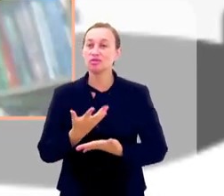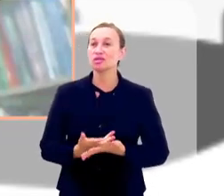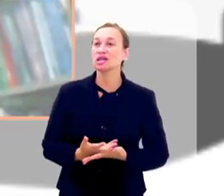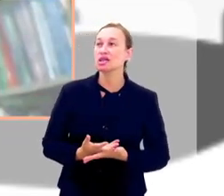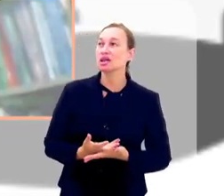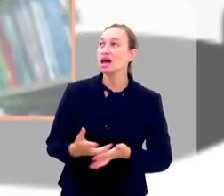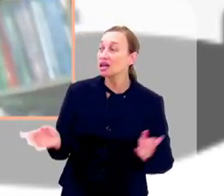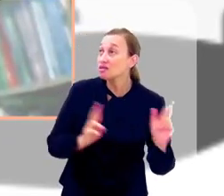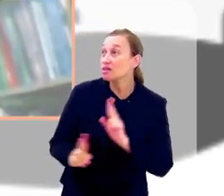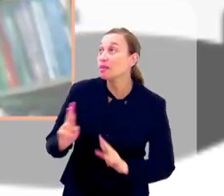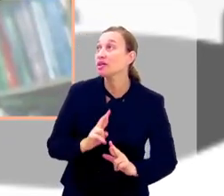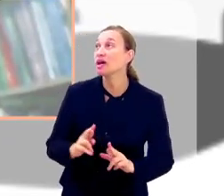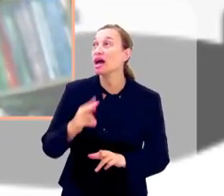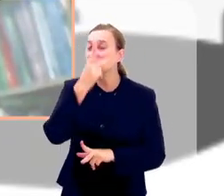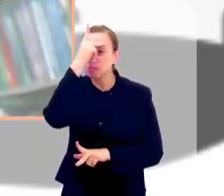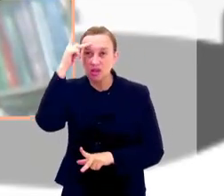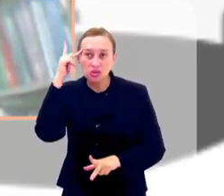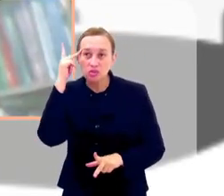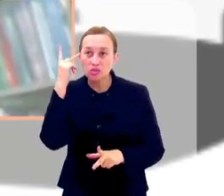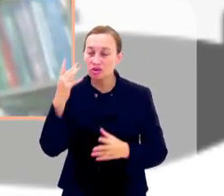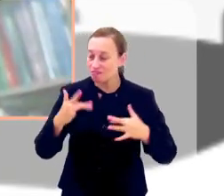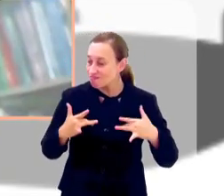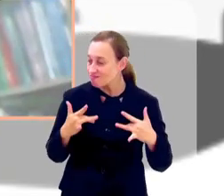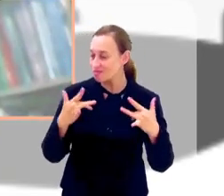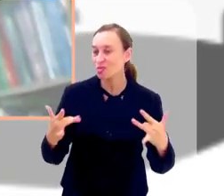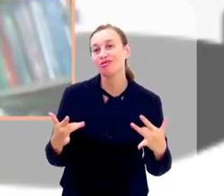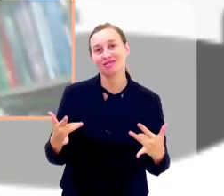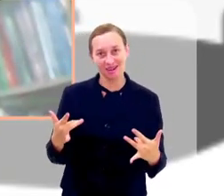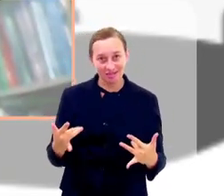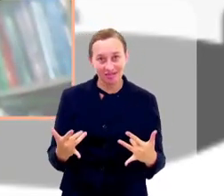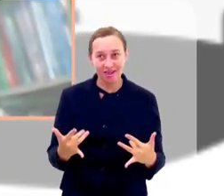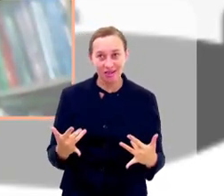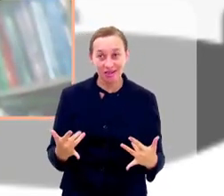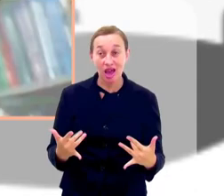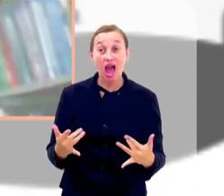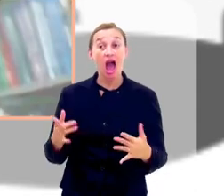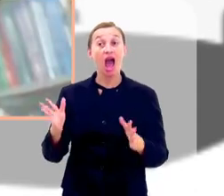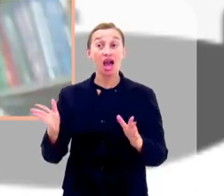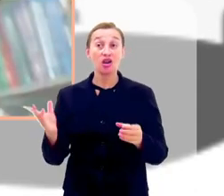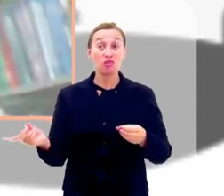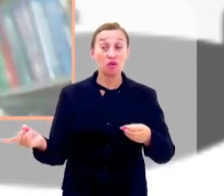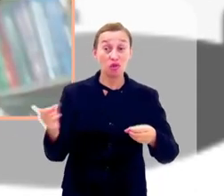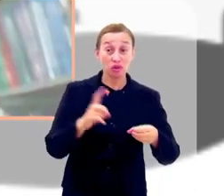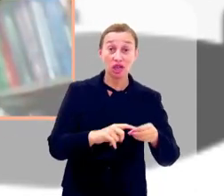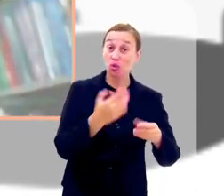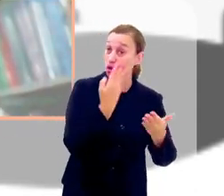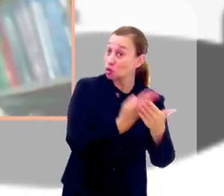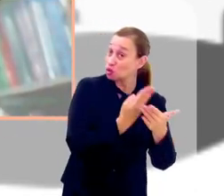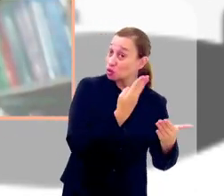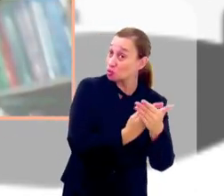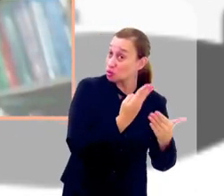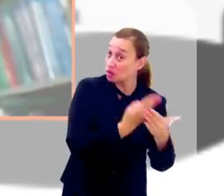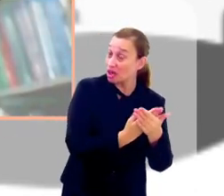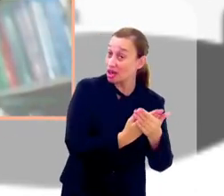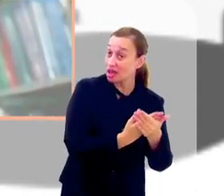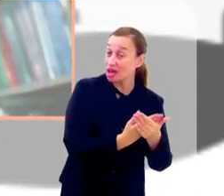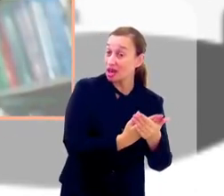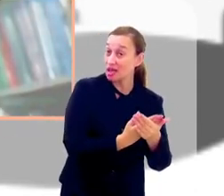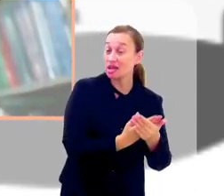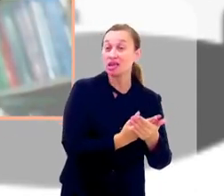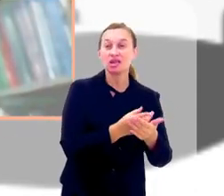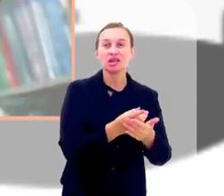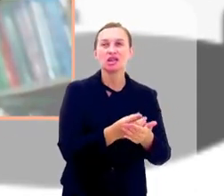sinceros, relacionamentos onde as pessoas se solidarizem. E aí eu vou pegar o que eu estudei